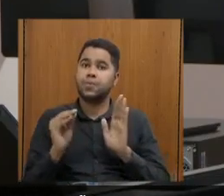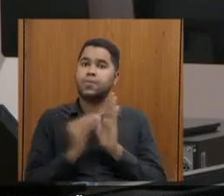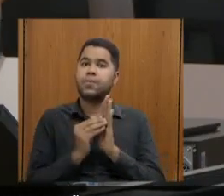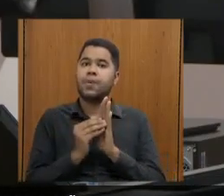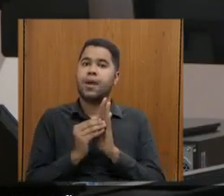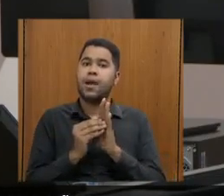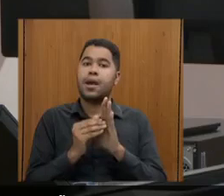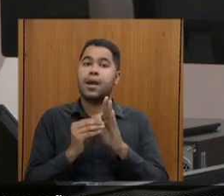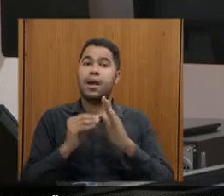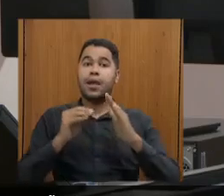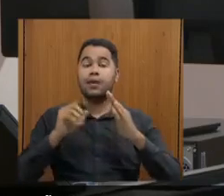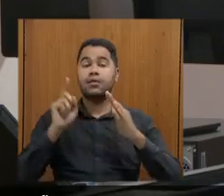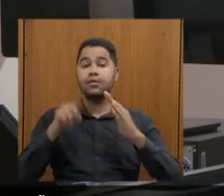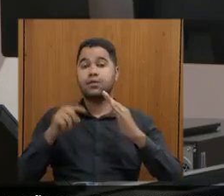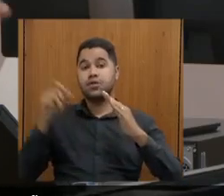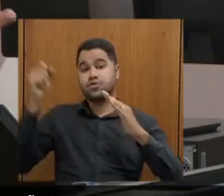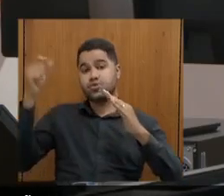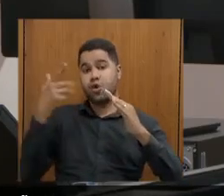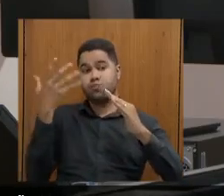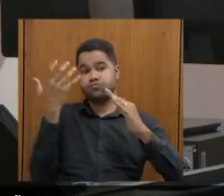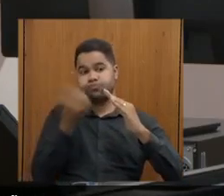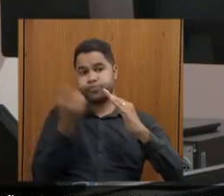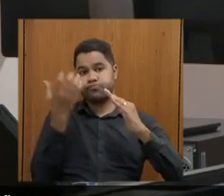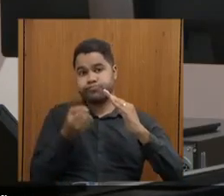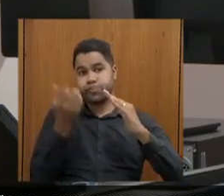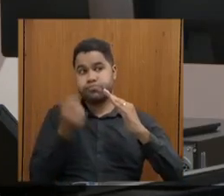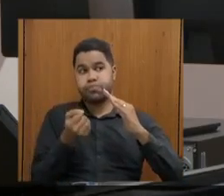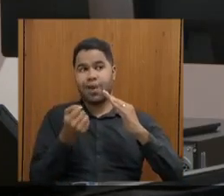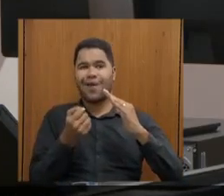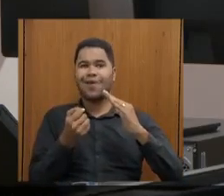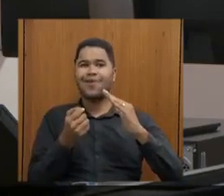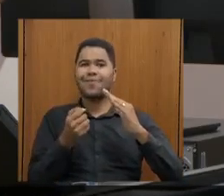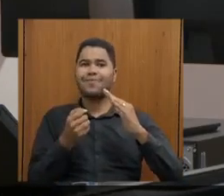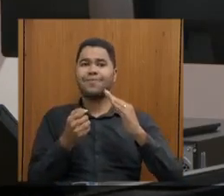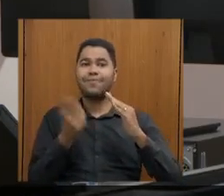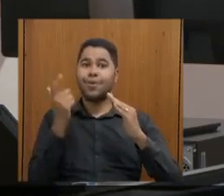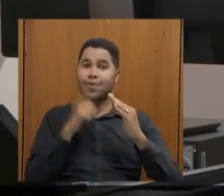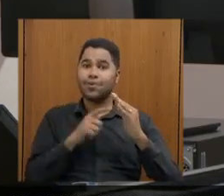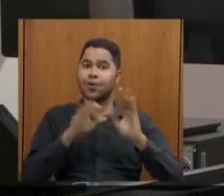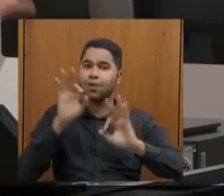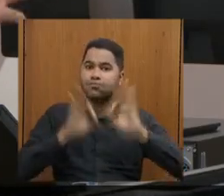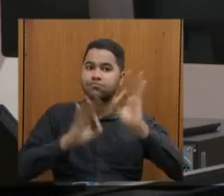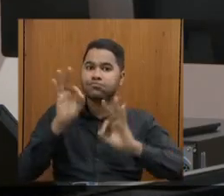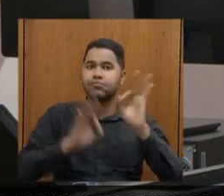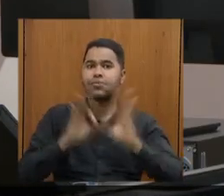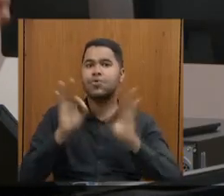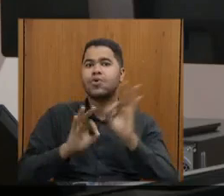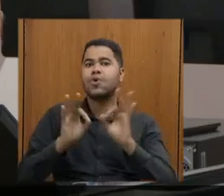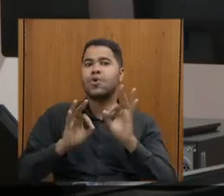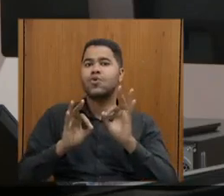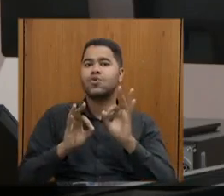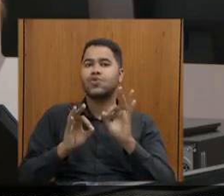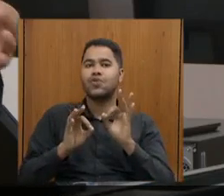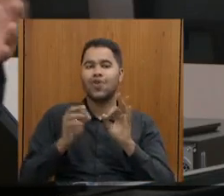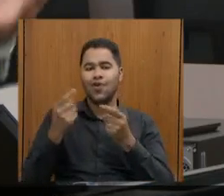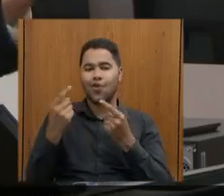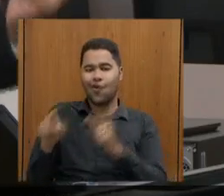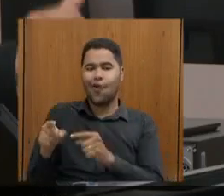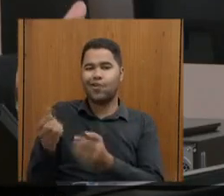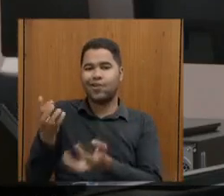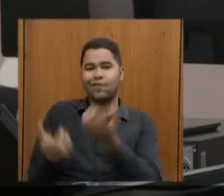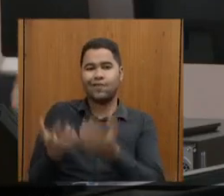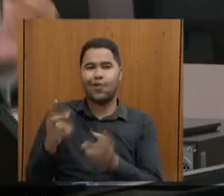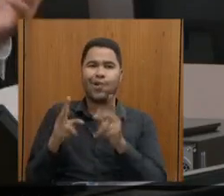essa energia solar diminuir a conta de luz para que eles possam pelo menos fazer o plano de incêndio e não ter a situação tão dramática